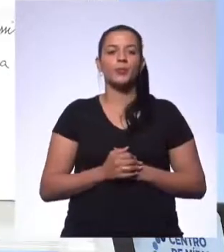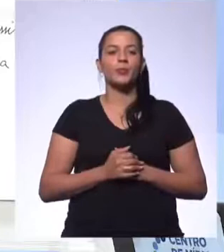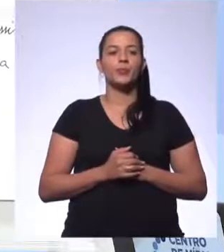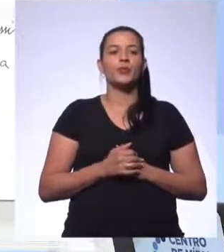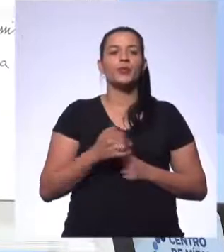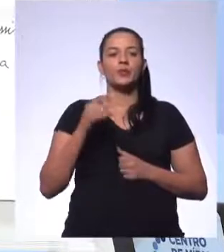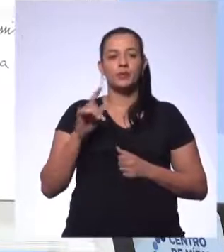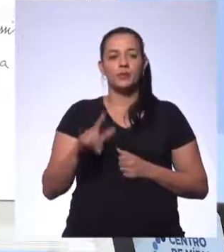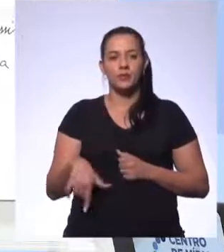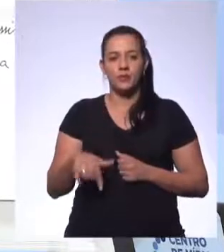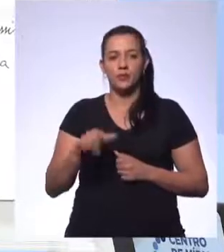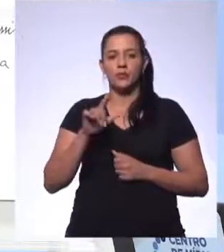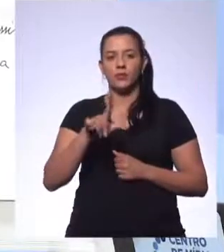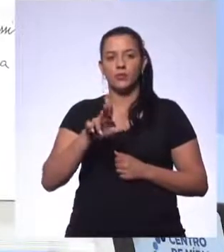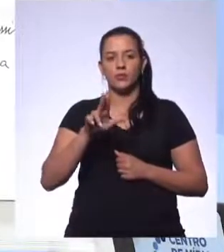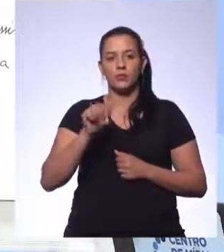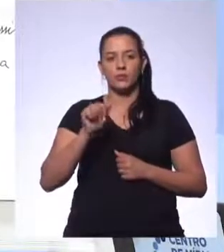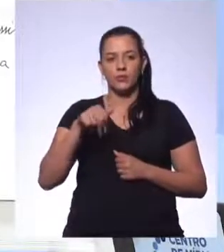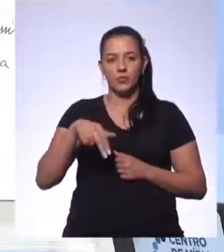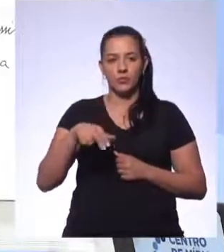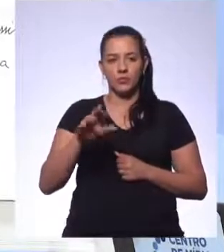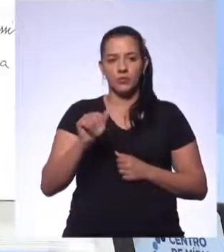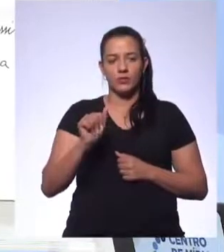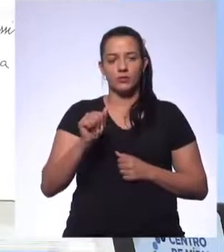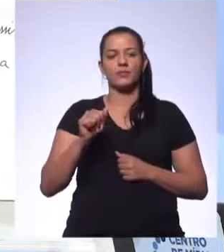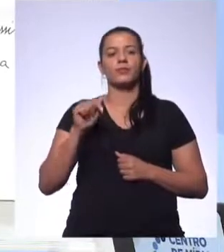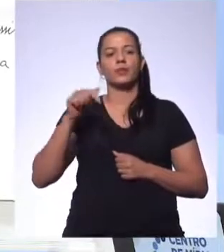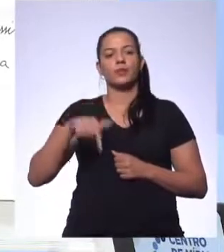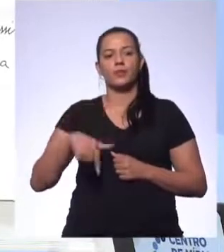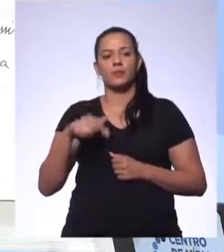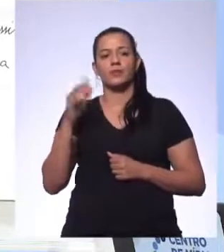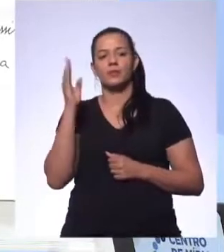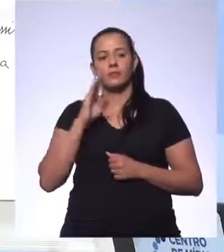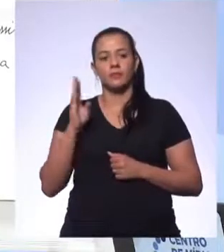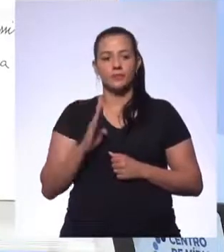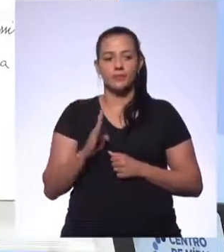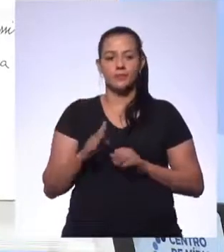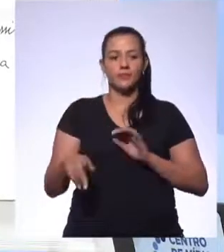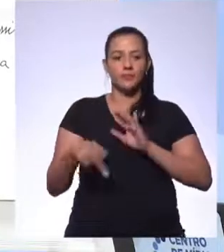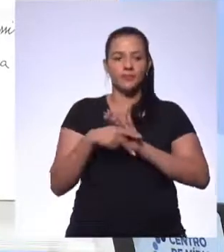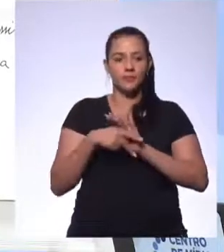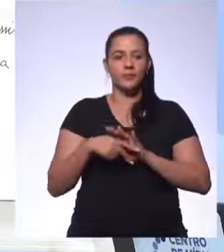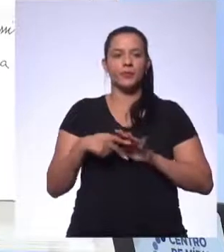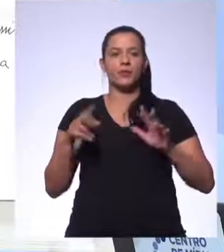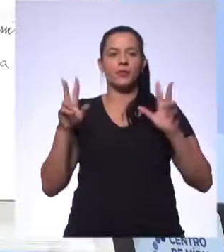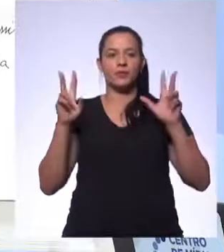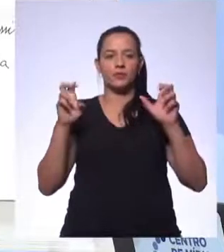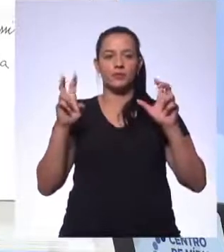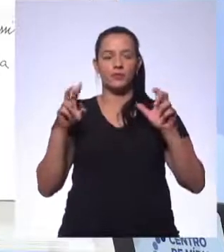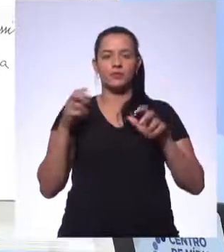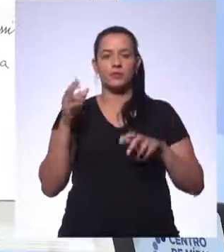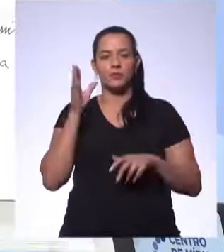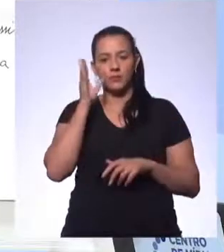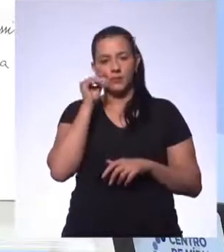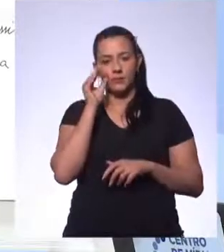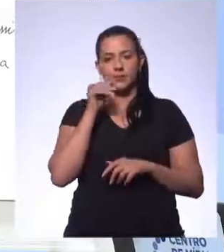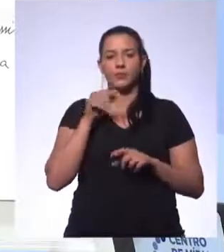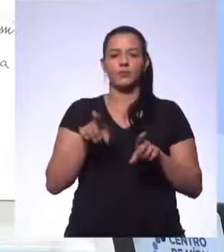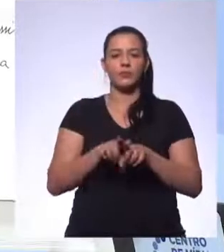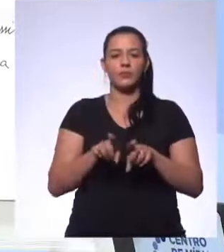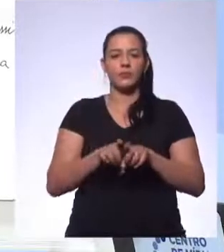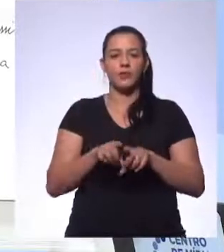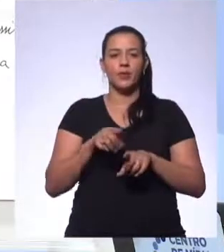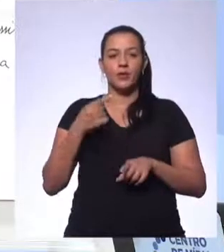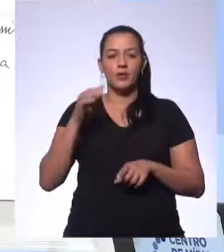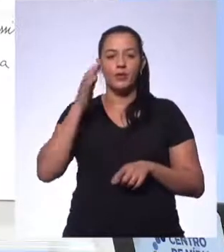Luan Santana representando o sertanejo nacional, que também é um tema muito interessante para se trabalhar, uma vez que, né, o